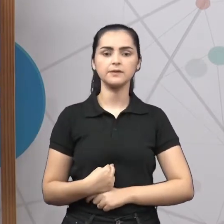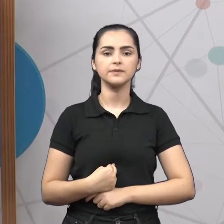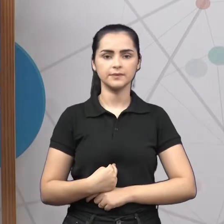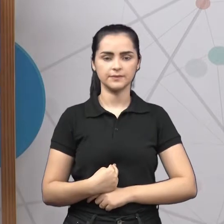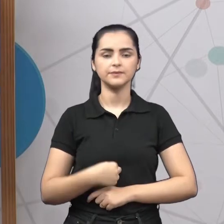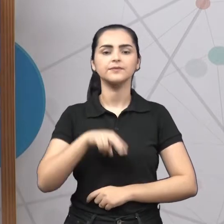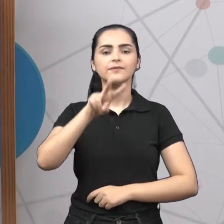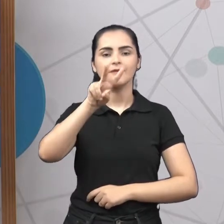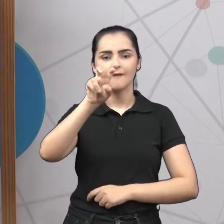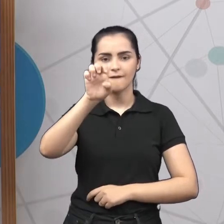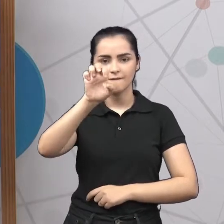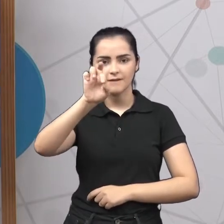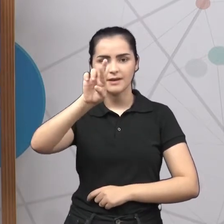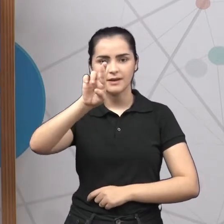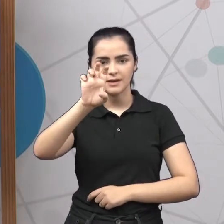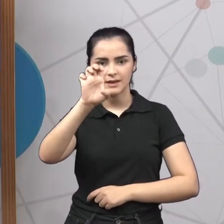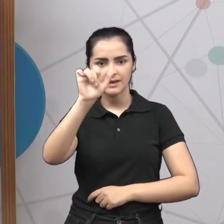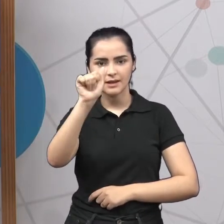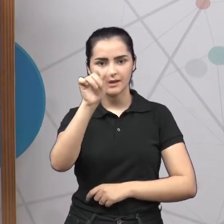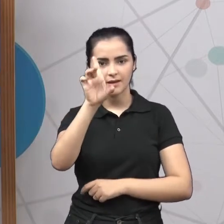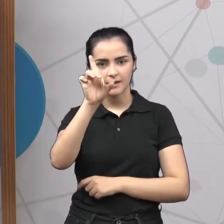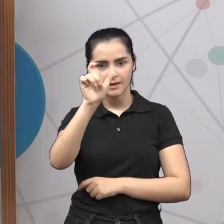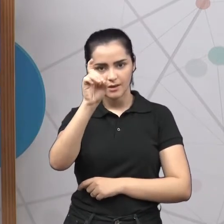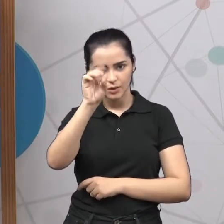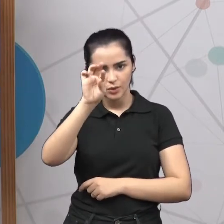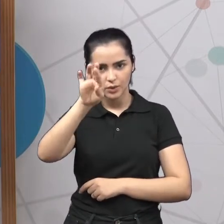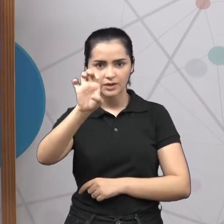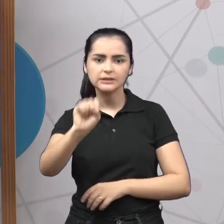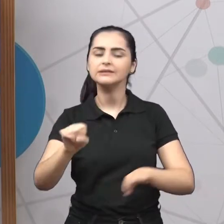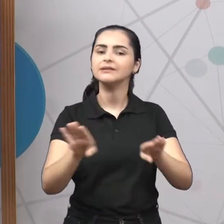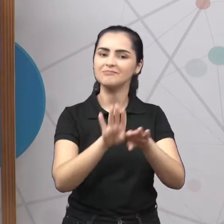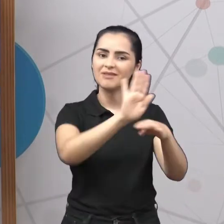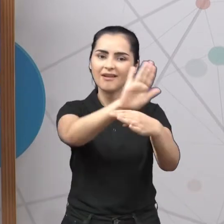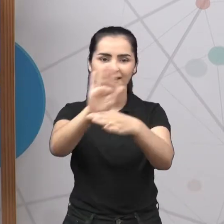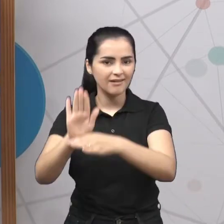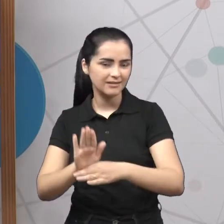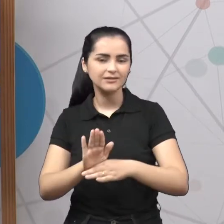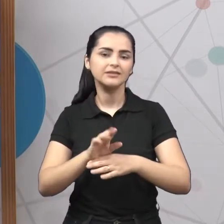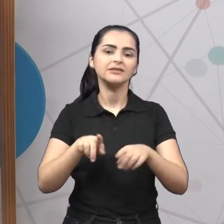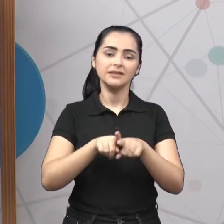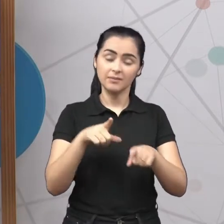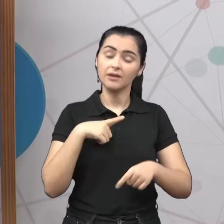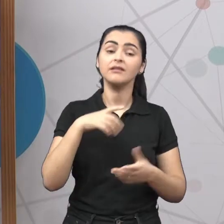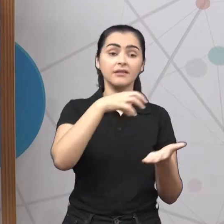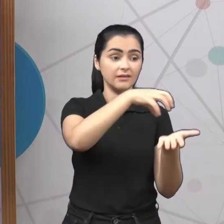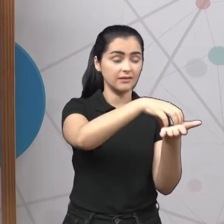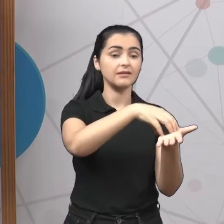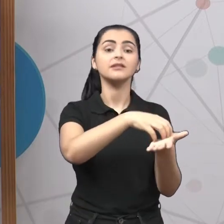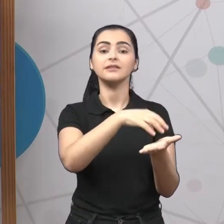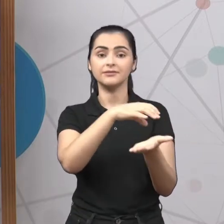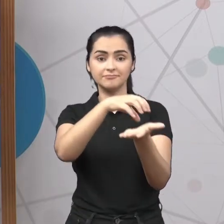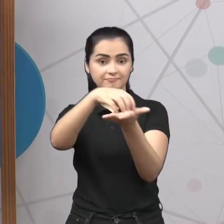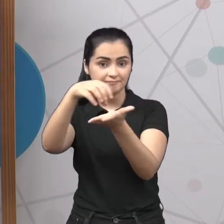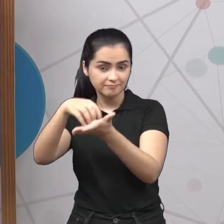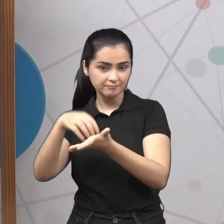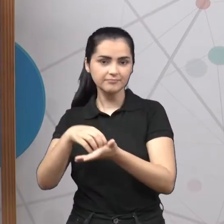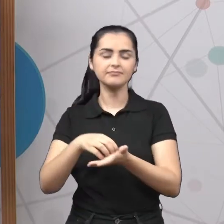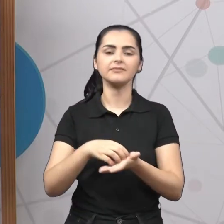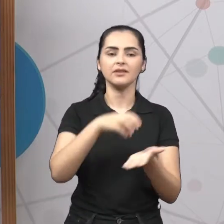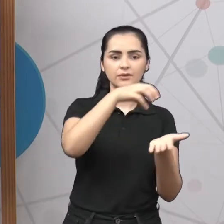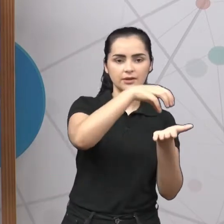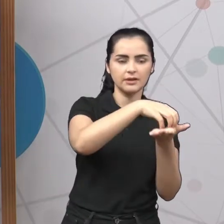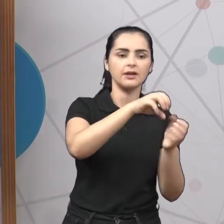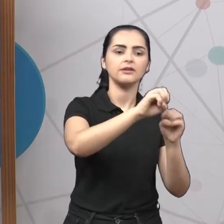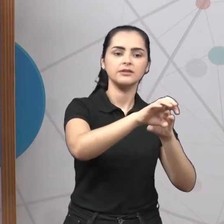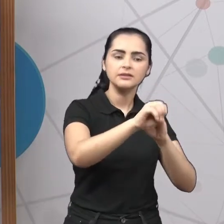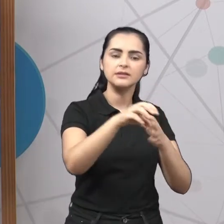vereadores. Os vereadores que ajudam também. E além dos vereadores, tem os secretários. Que